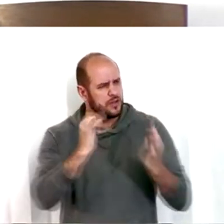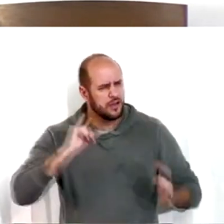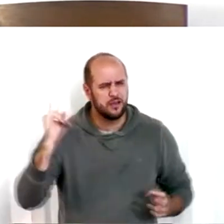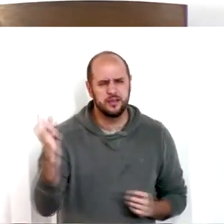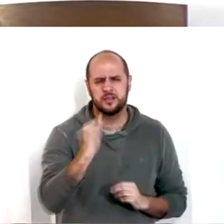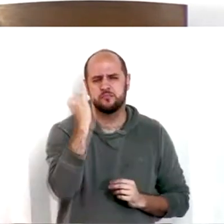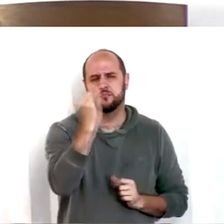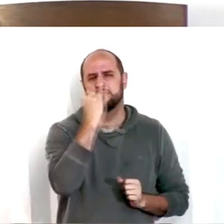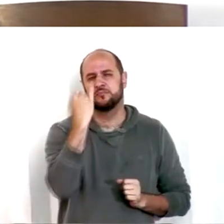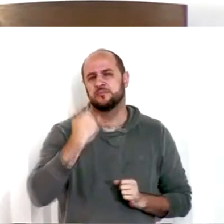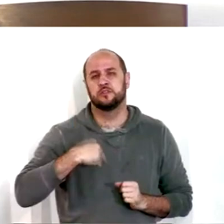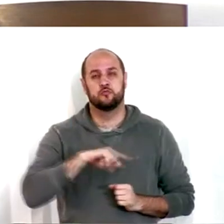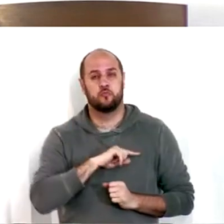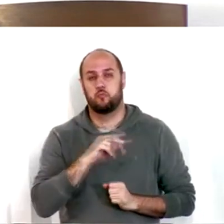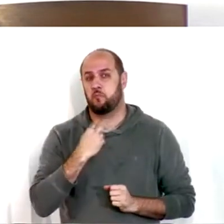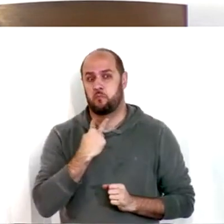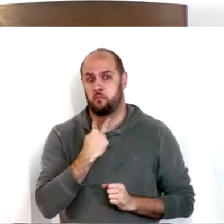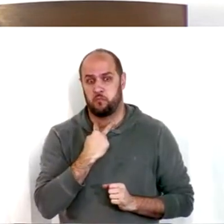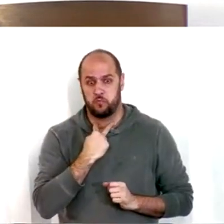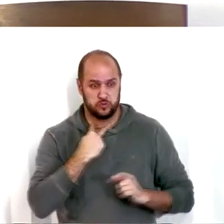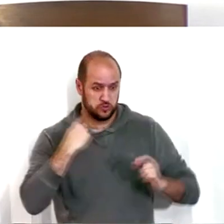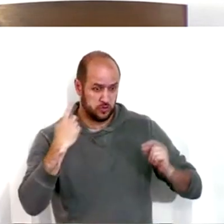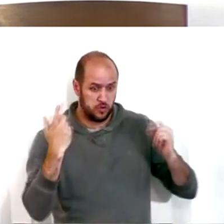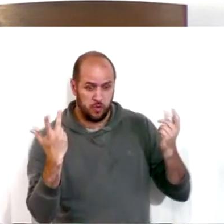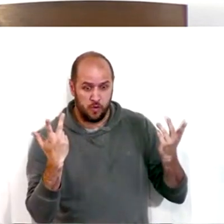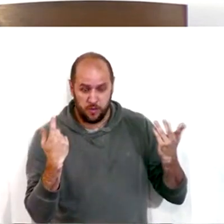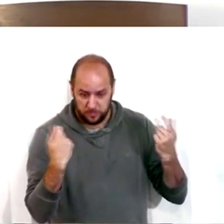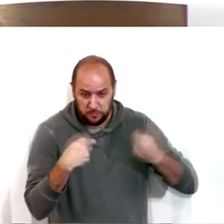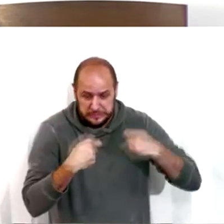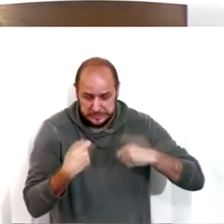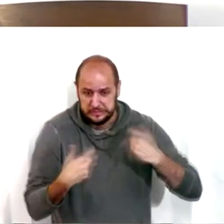devemos dar nós importância à família?